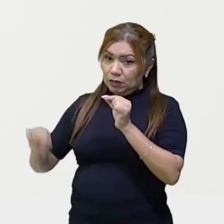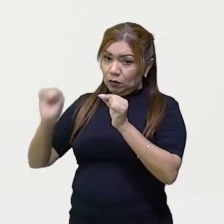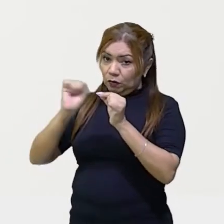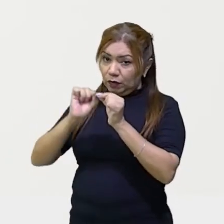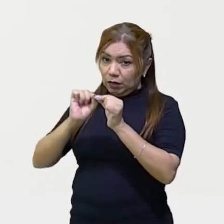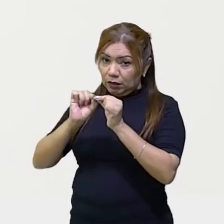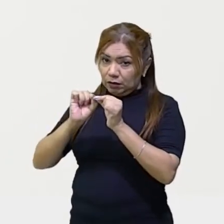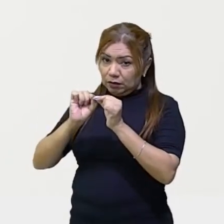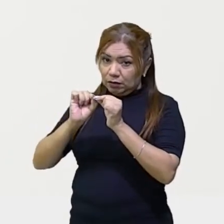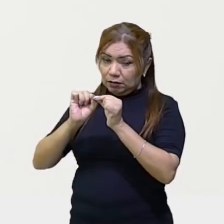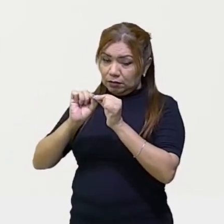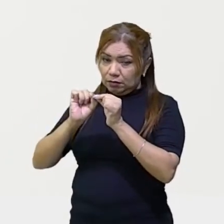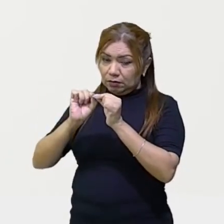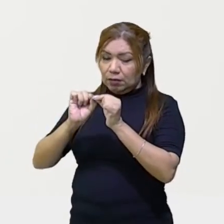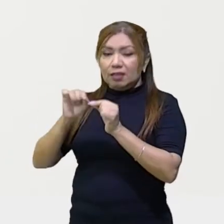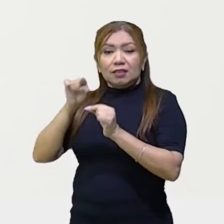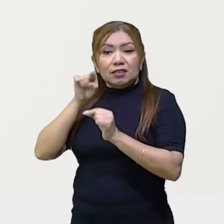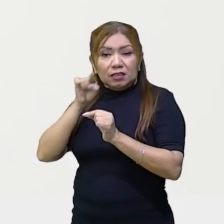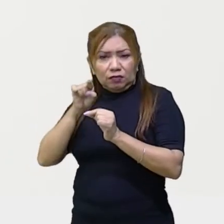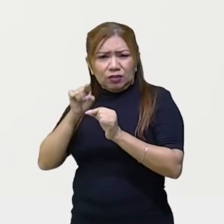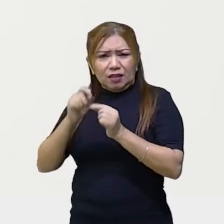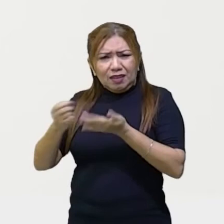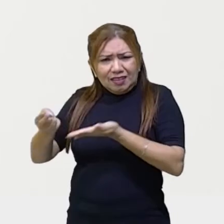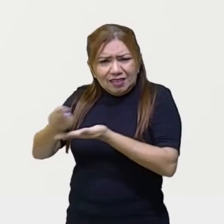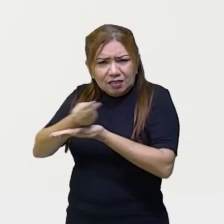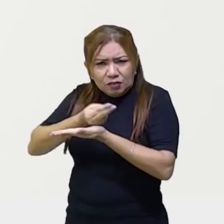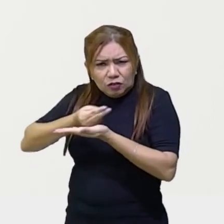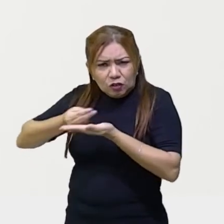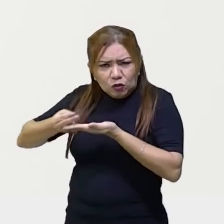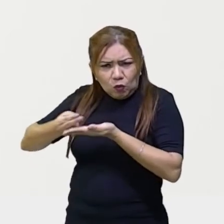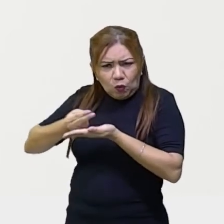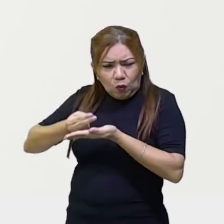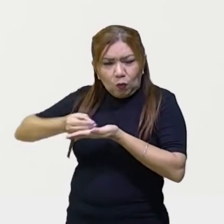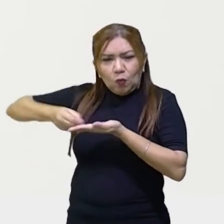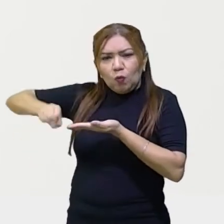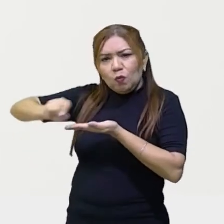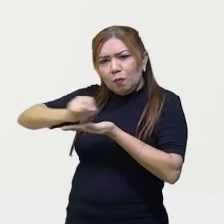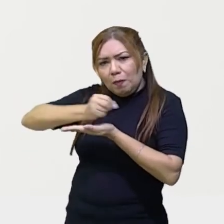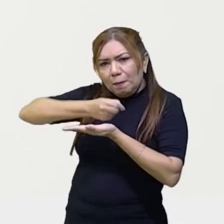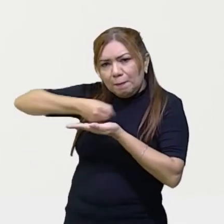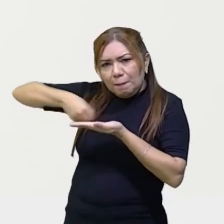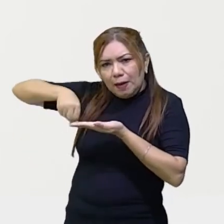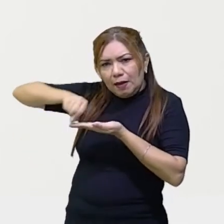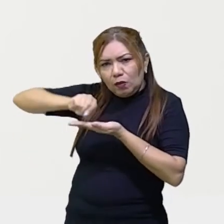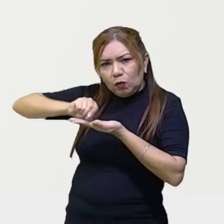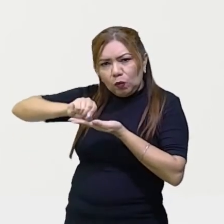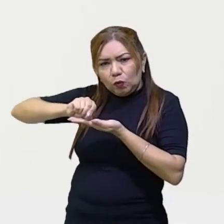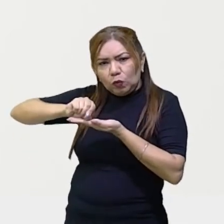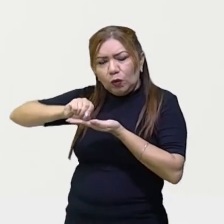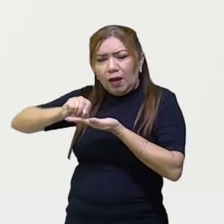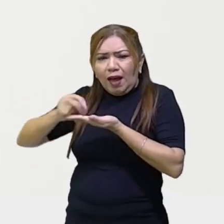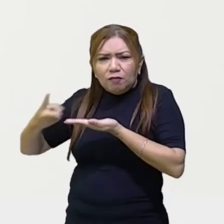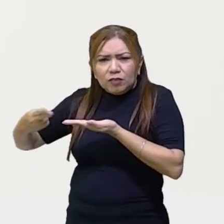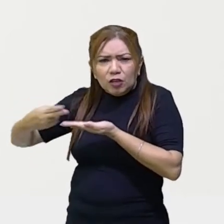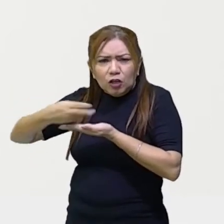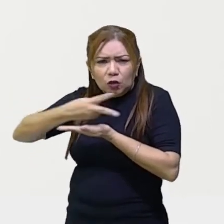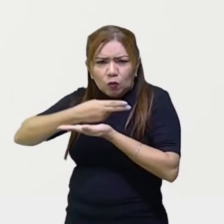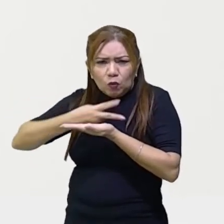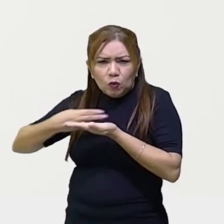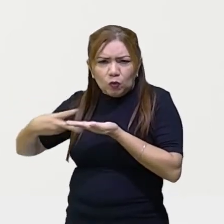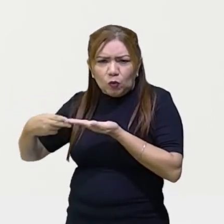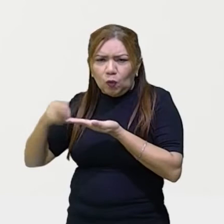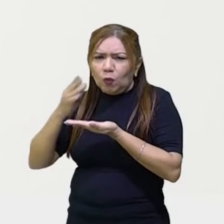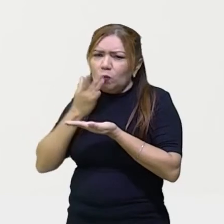a partir do momento Digamos que eu peguei uma folha de papel fiz aqui uma circunferência e depois eu recortei o